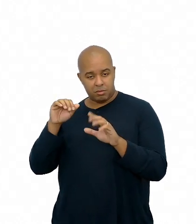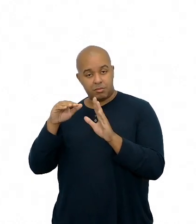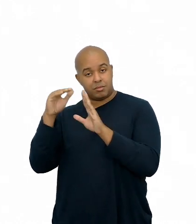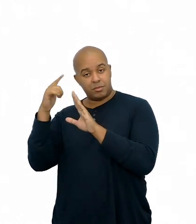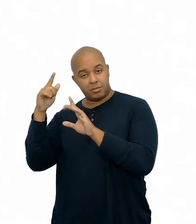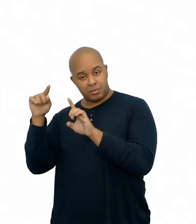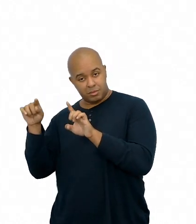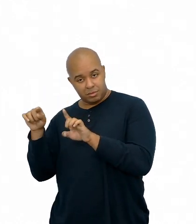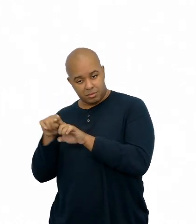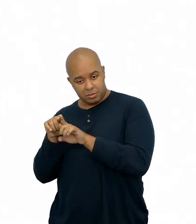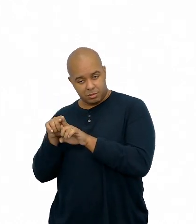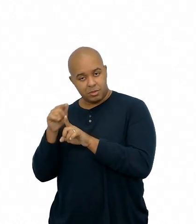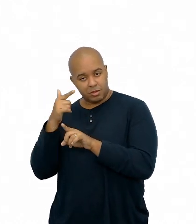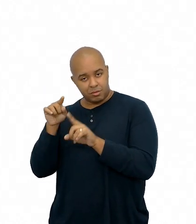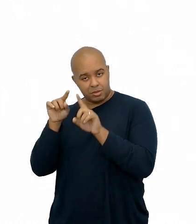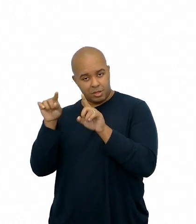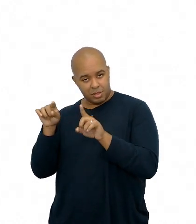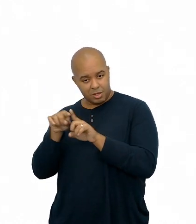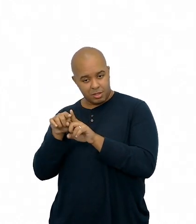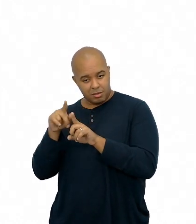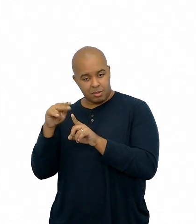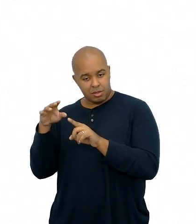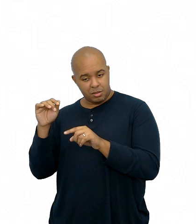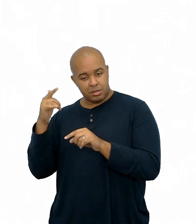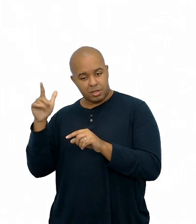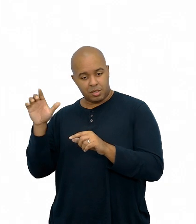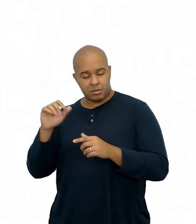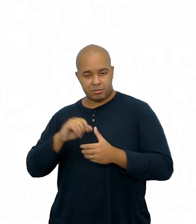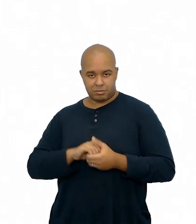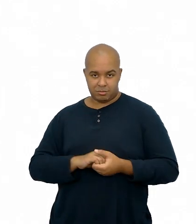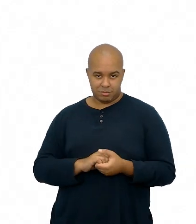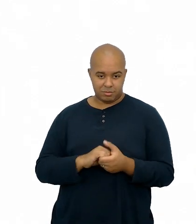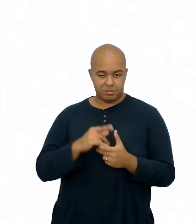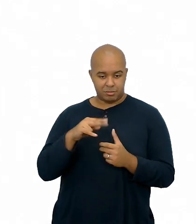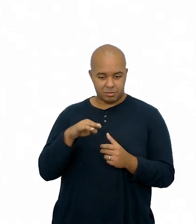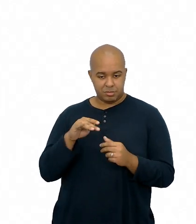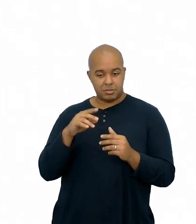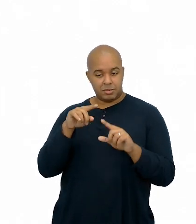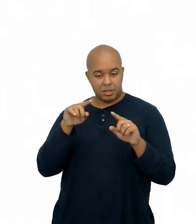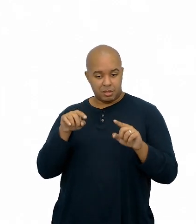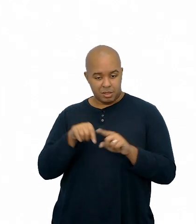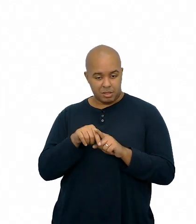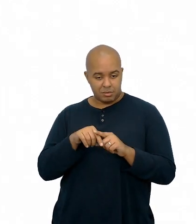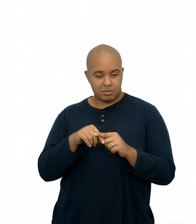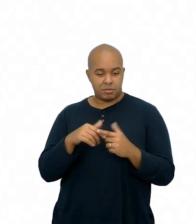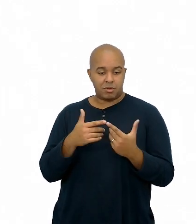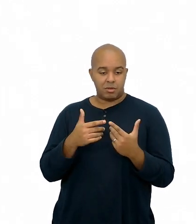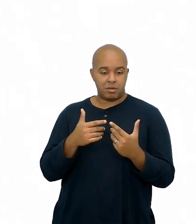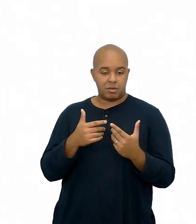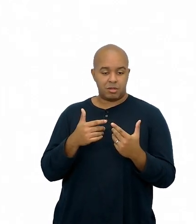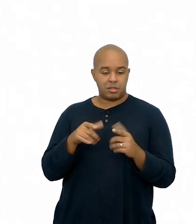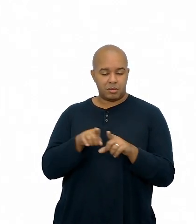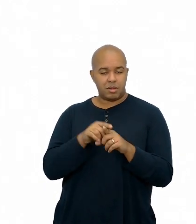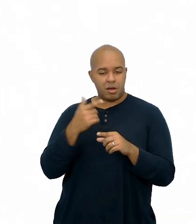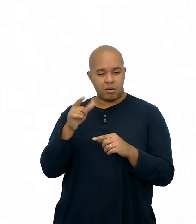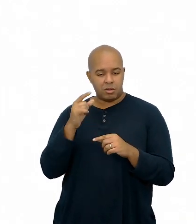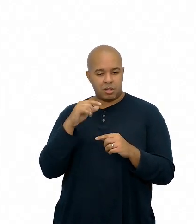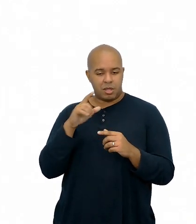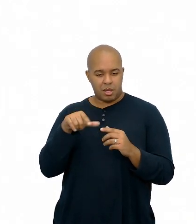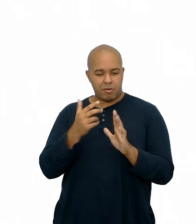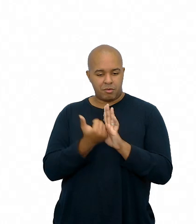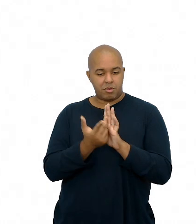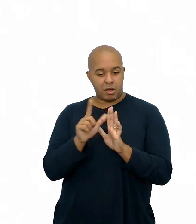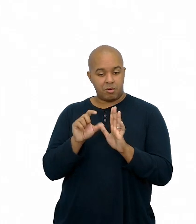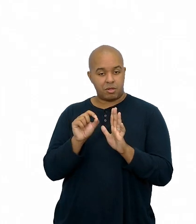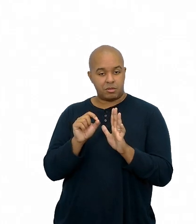paralelogramo, repito novamente, paralelogramo, triângulo, paralelogramo, paralelogramo, e a próxima figura